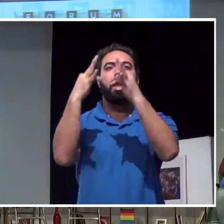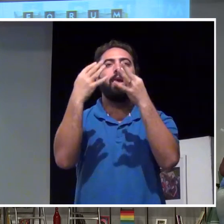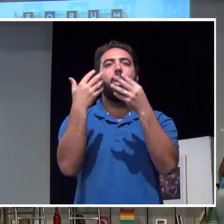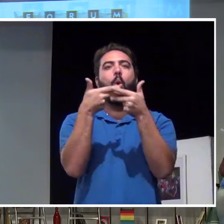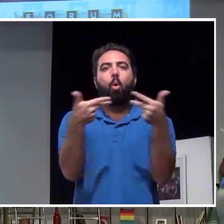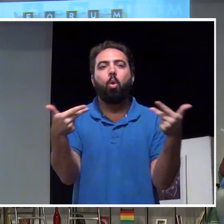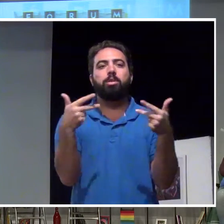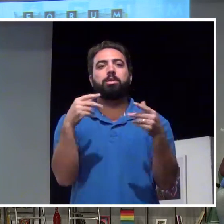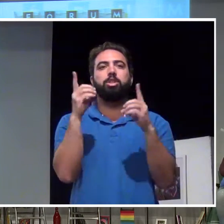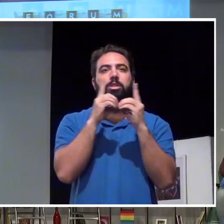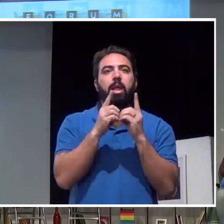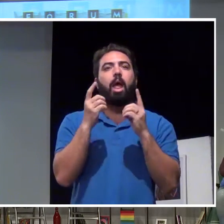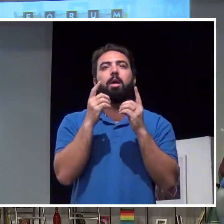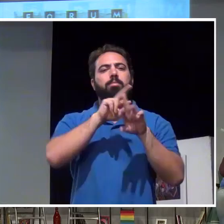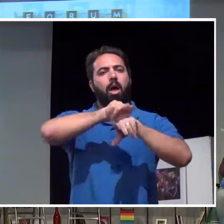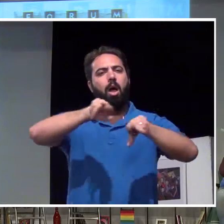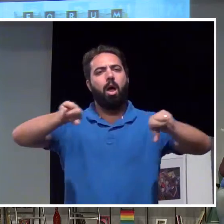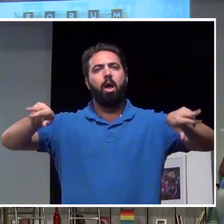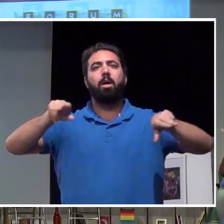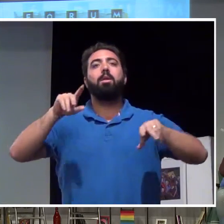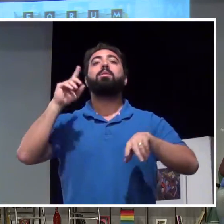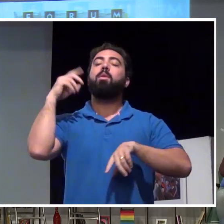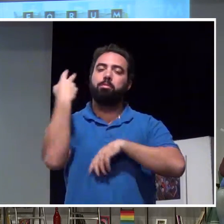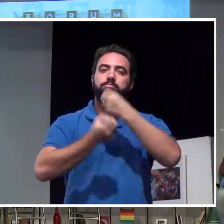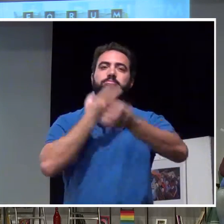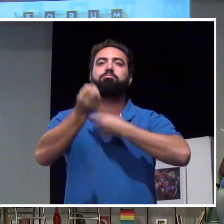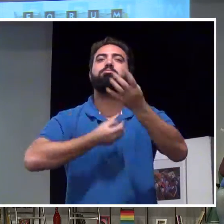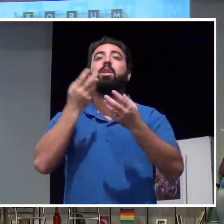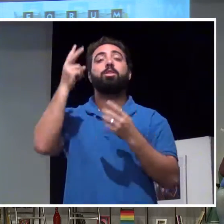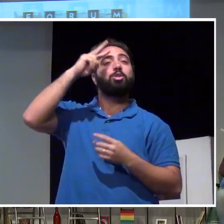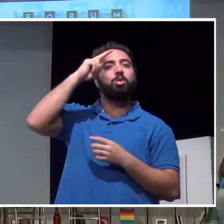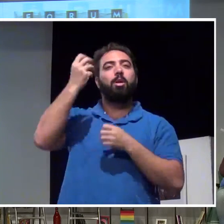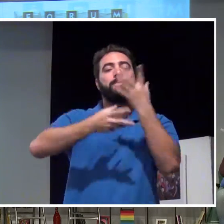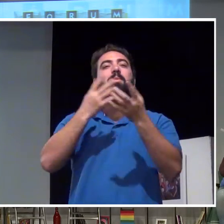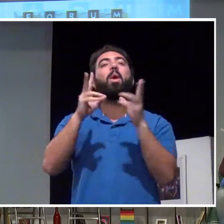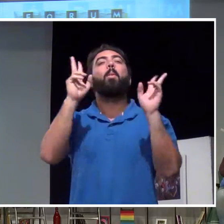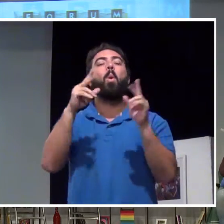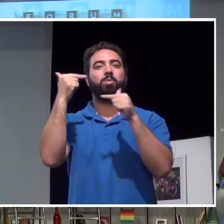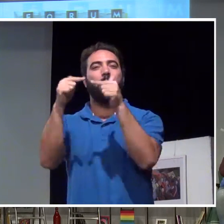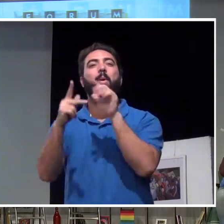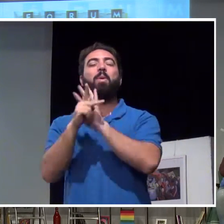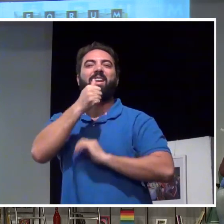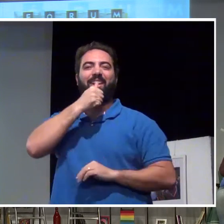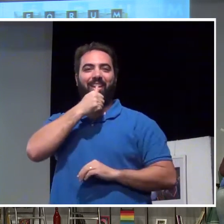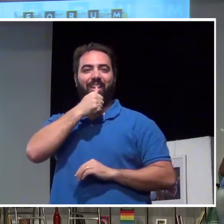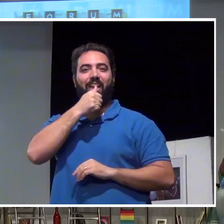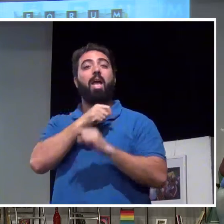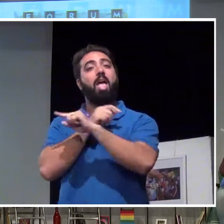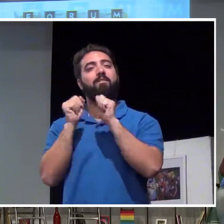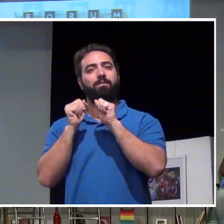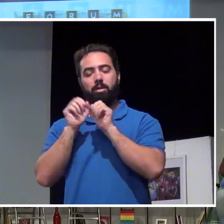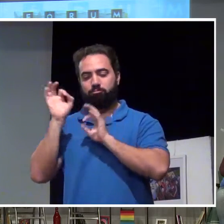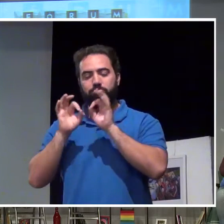de história. E ela documentou o trabalho do Tiago Reis, que veio aqui à tarde falar um pouco, mostrar um pouco sobre o